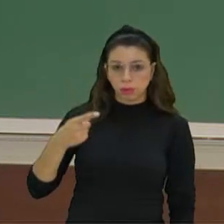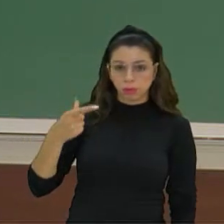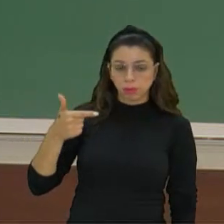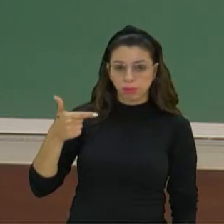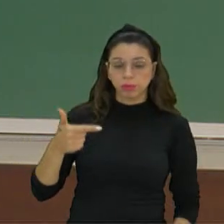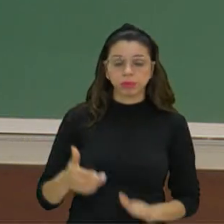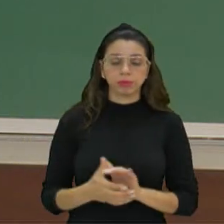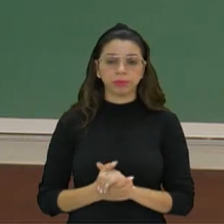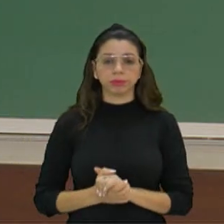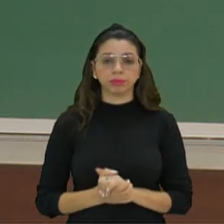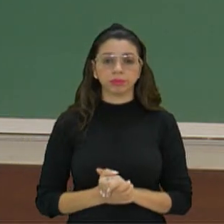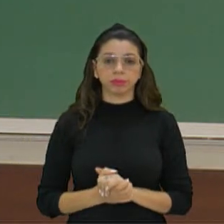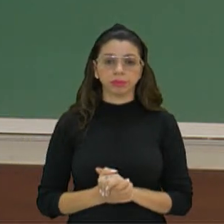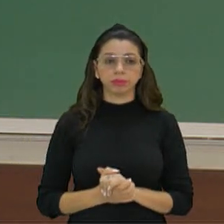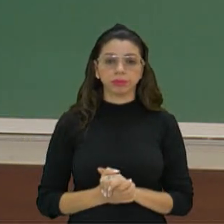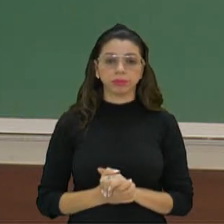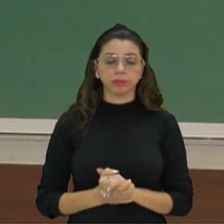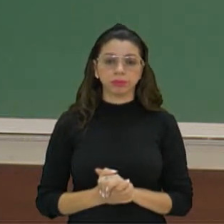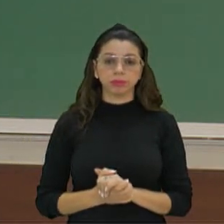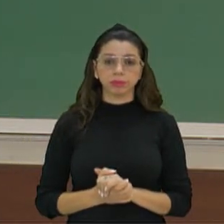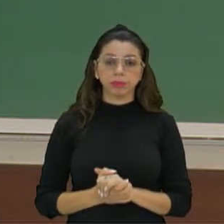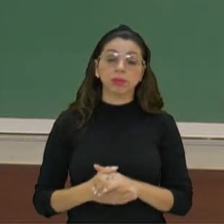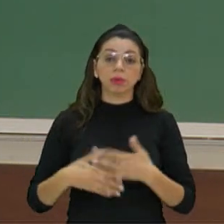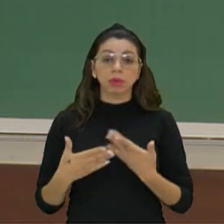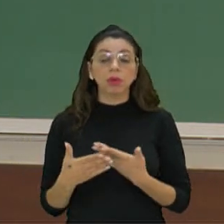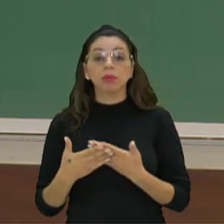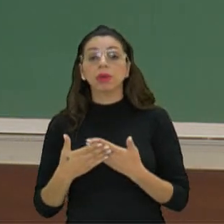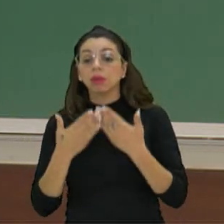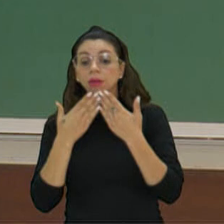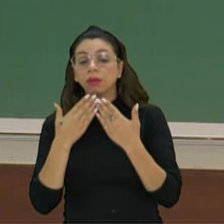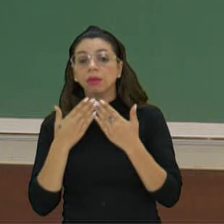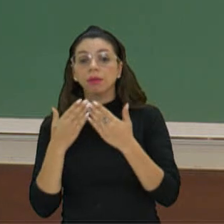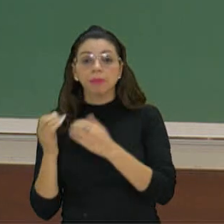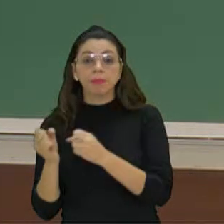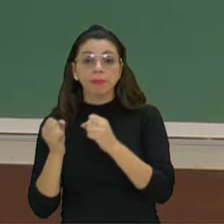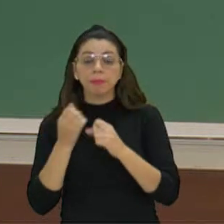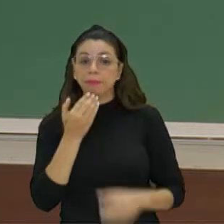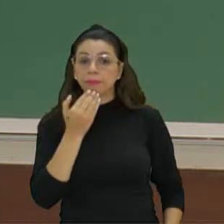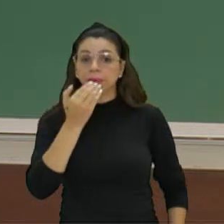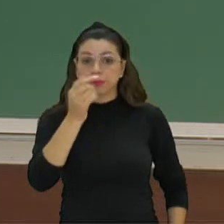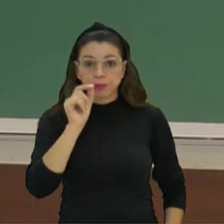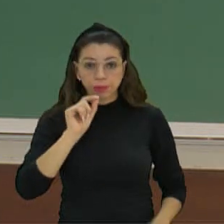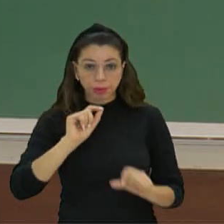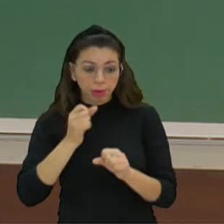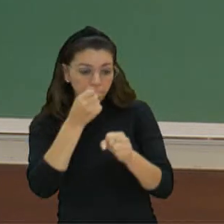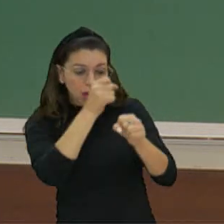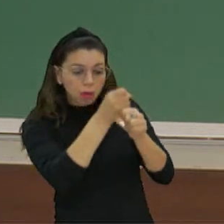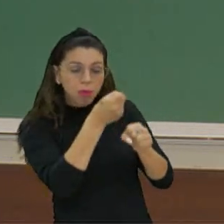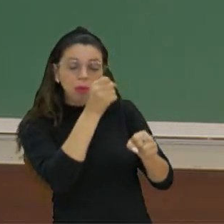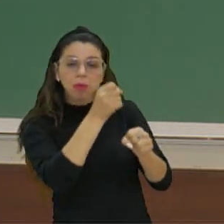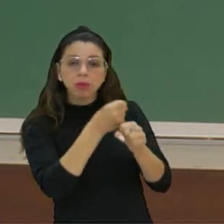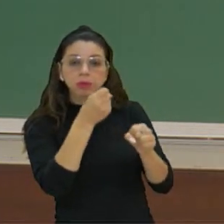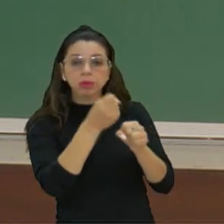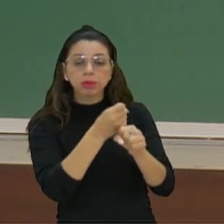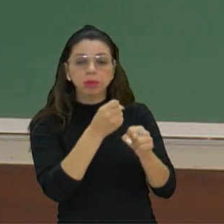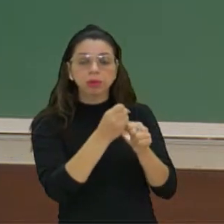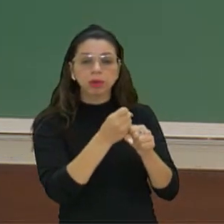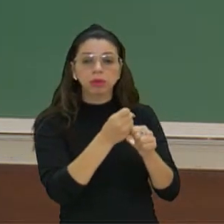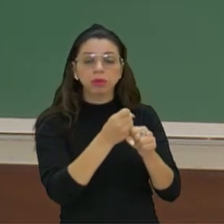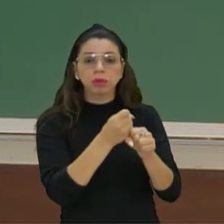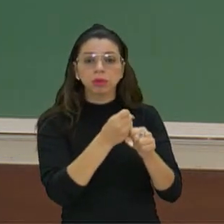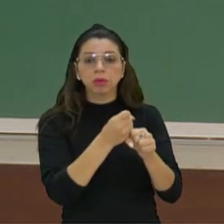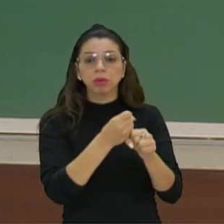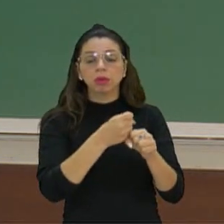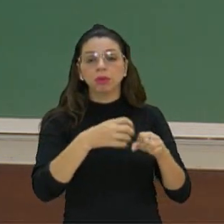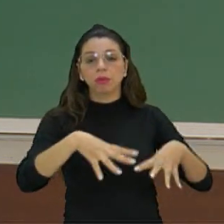vilarejos, perdão, que eles construíssem, então, um palácio de verão para Dom Pedro I lá em